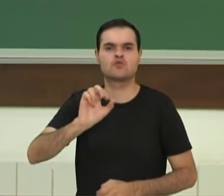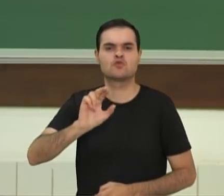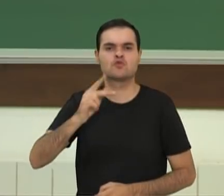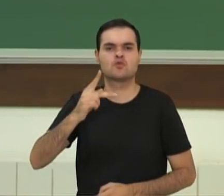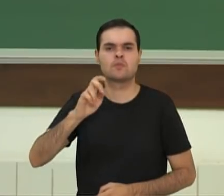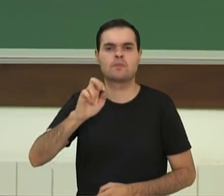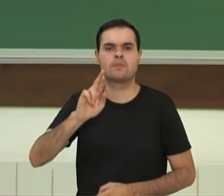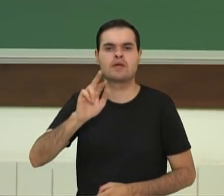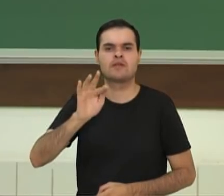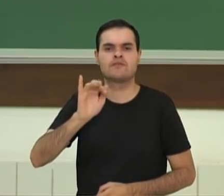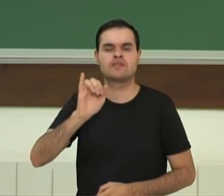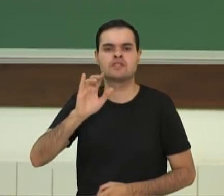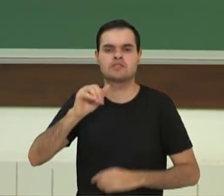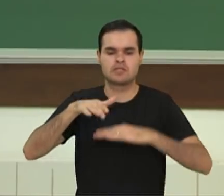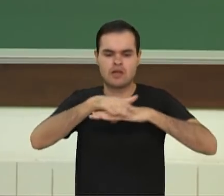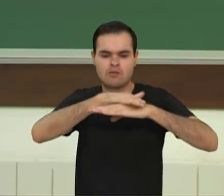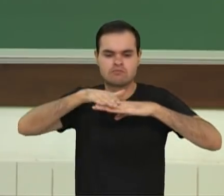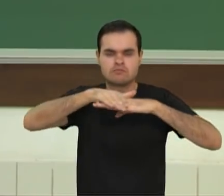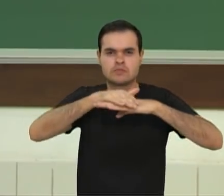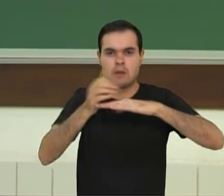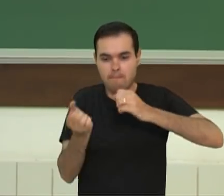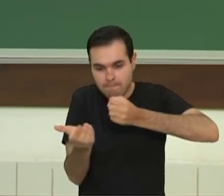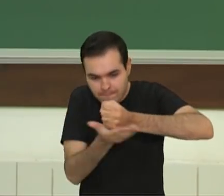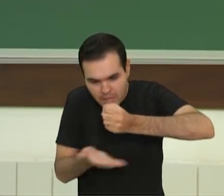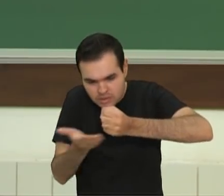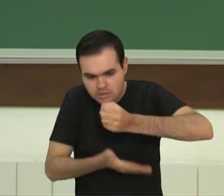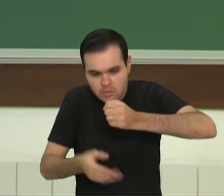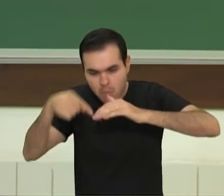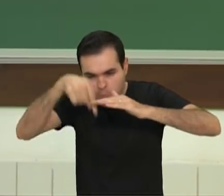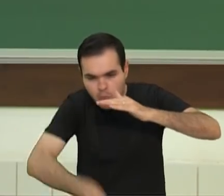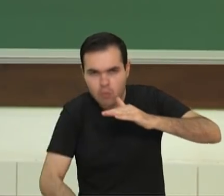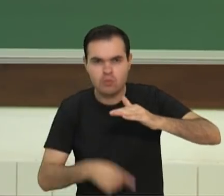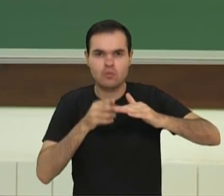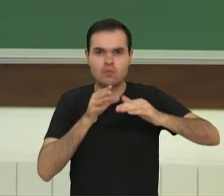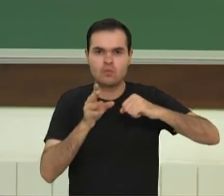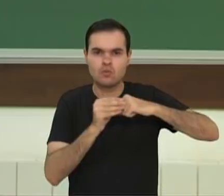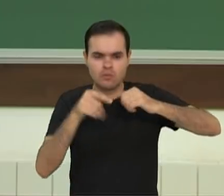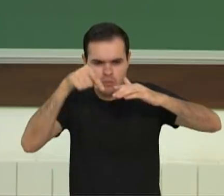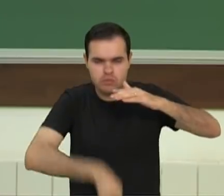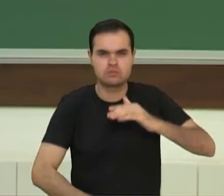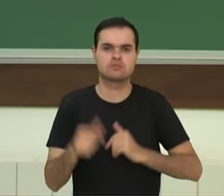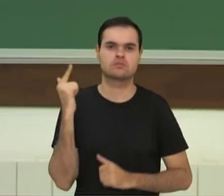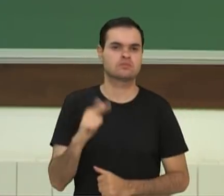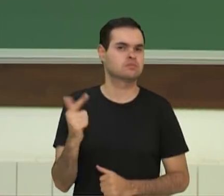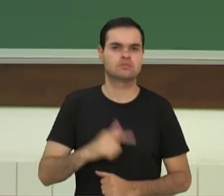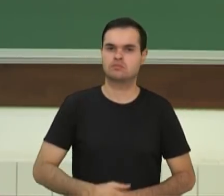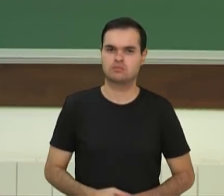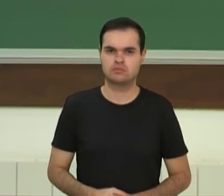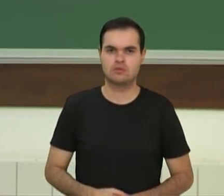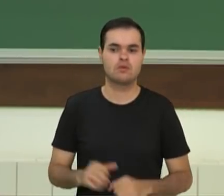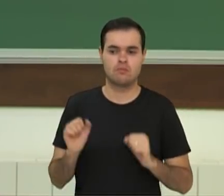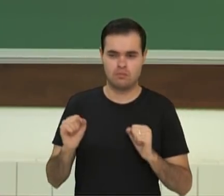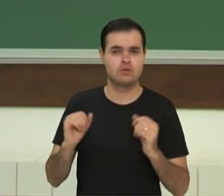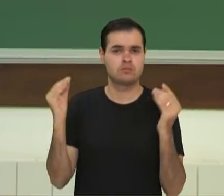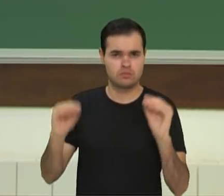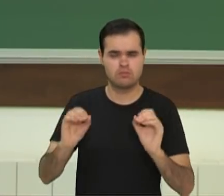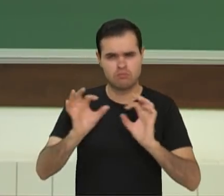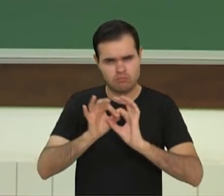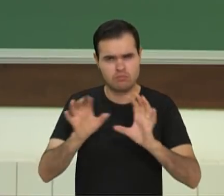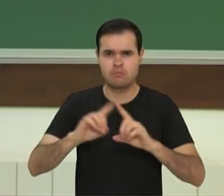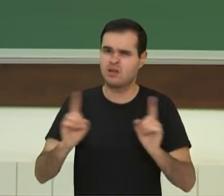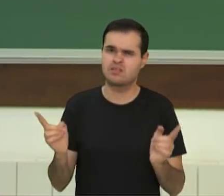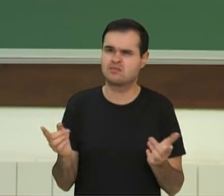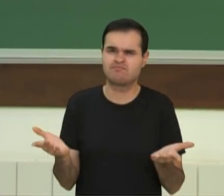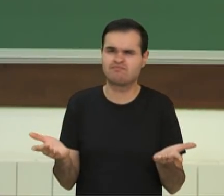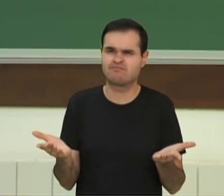satisfazer, ele não vai ter base para sustentar a opinião dele, certo? Ele pode publicar, mas vai